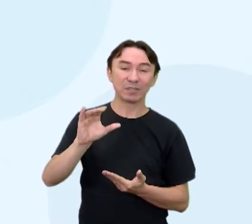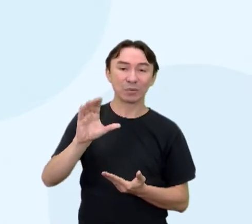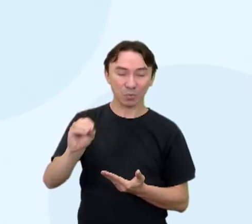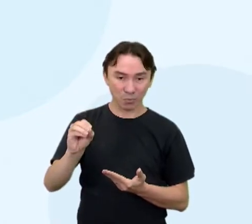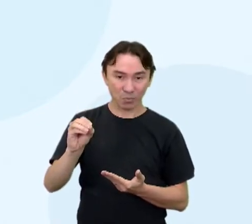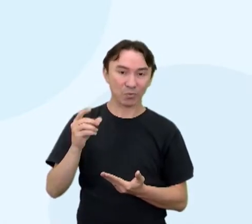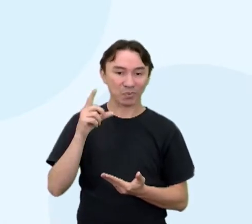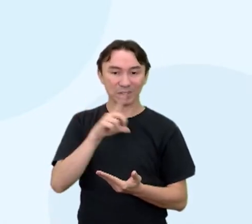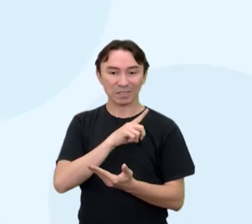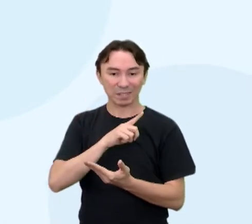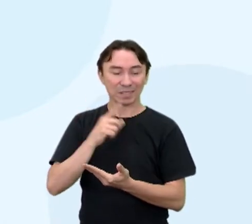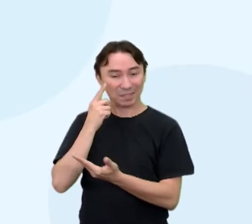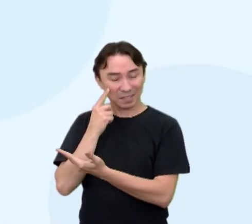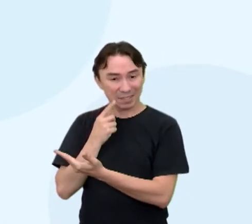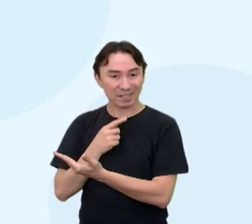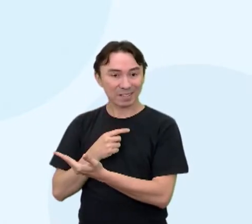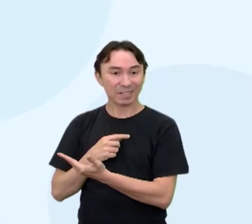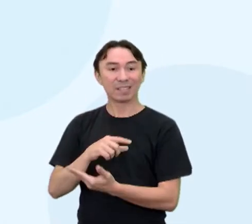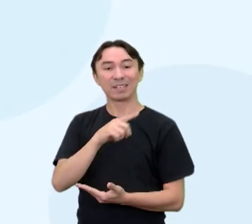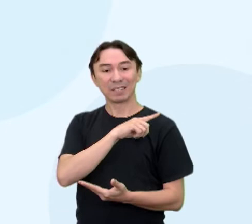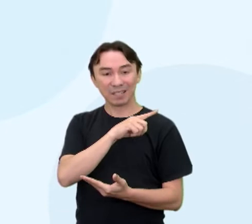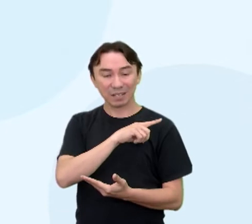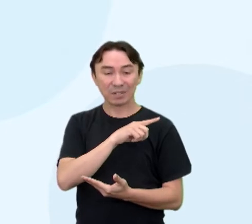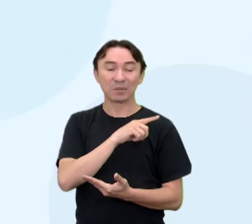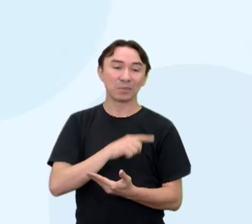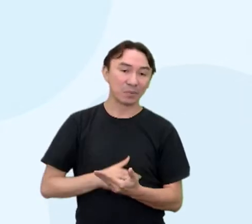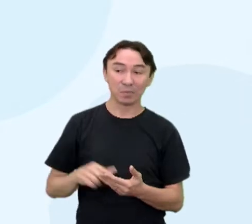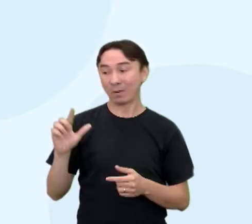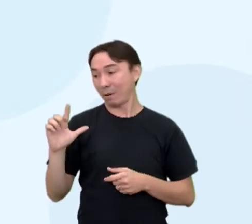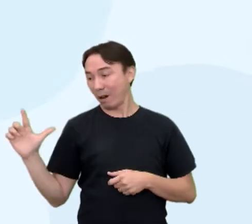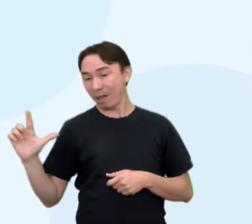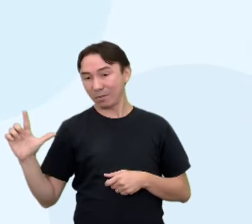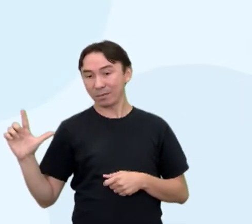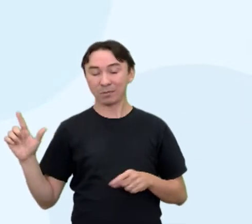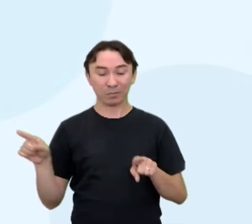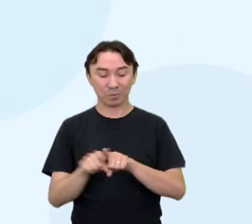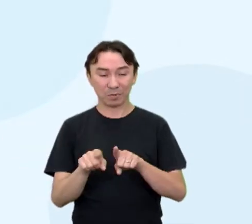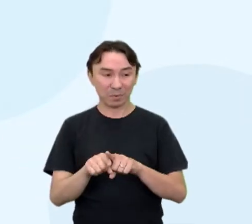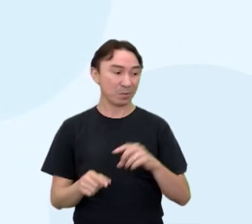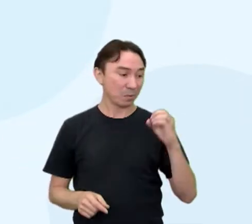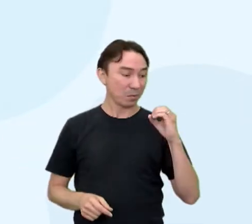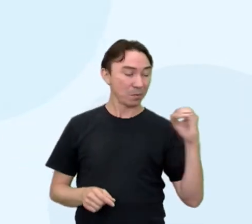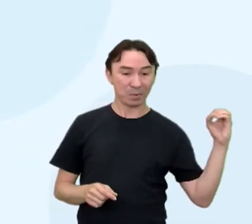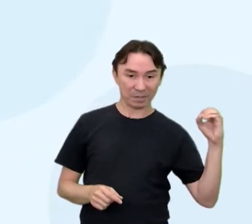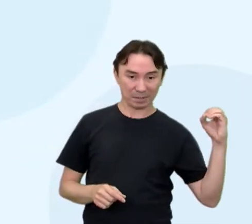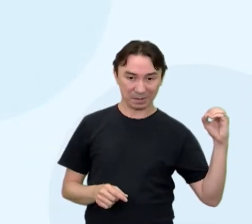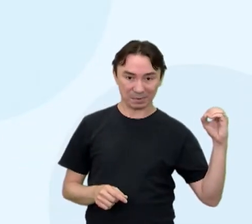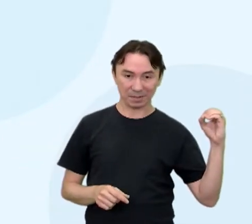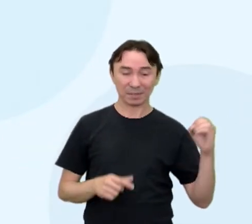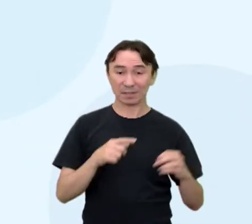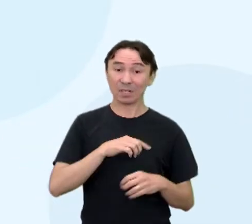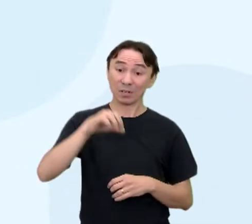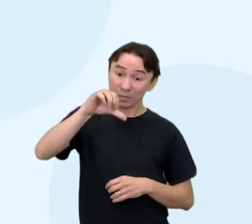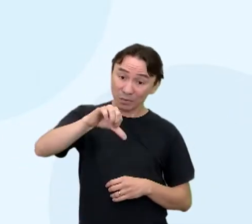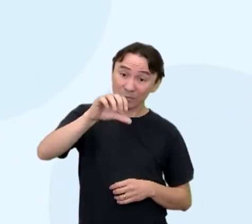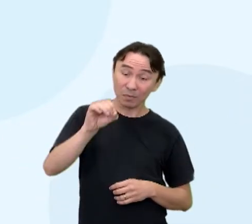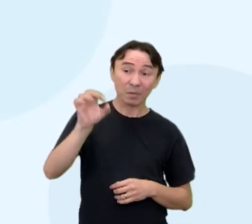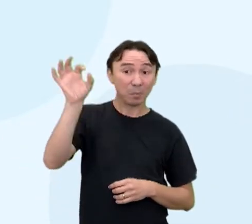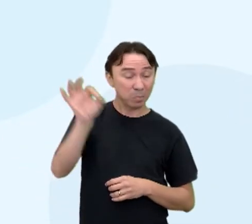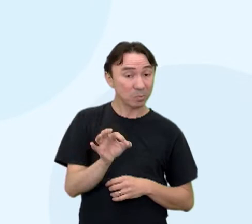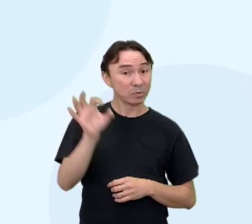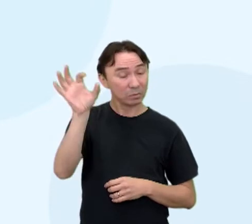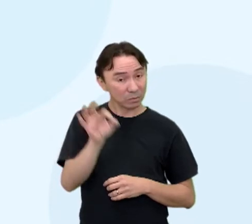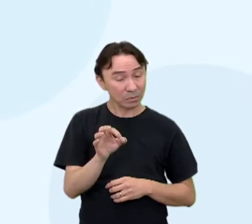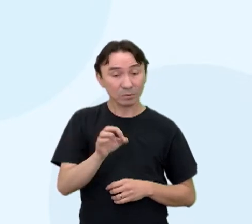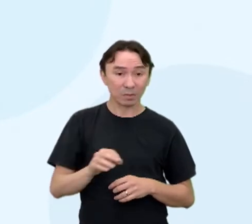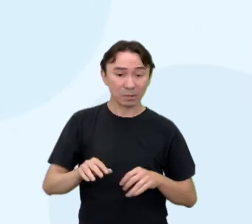Pacífico no oeste como no leste do planeta, né? 90% dos abalos sísmicos, né, e